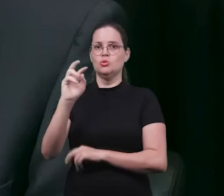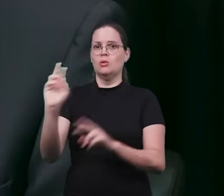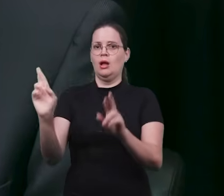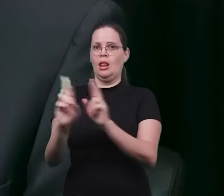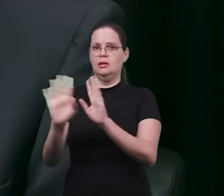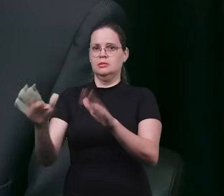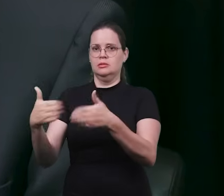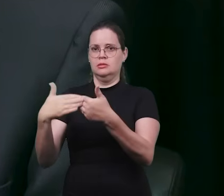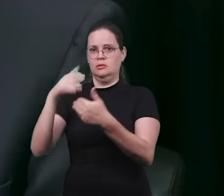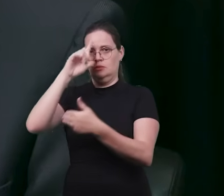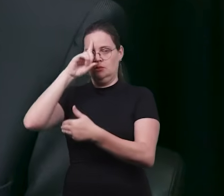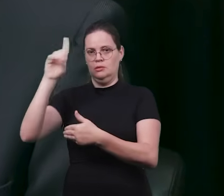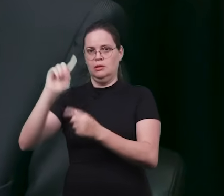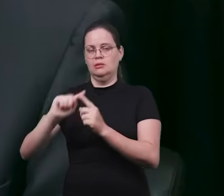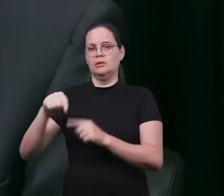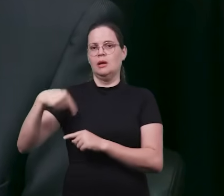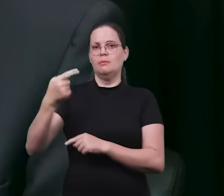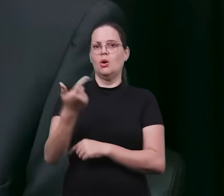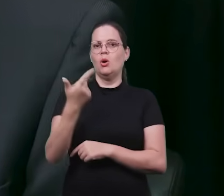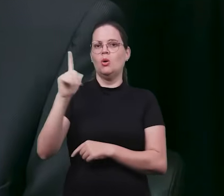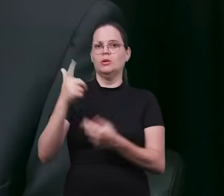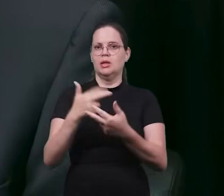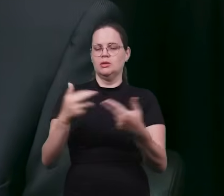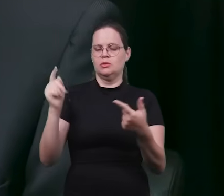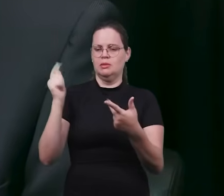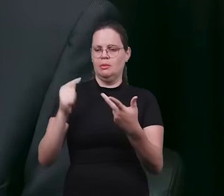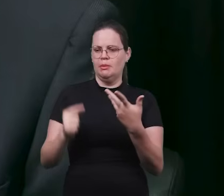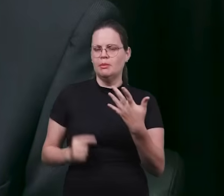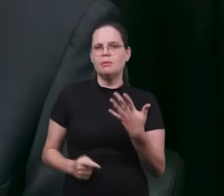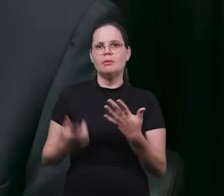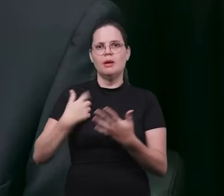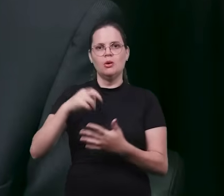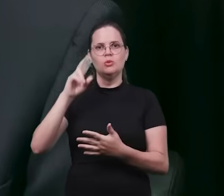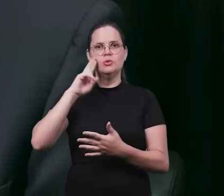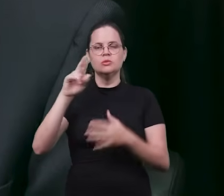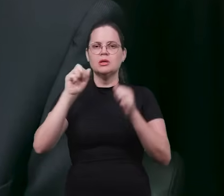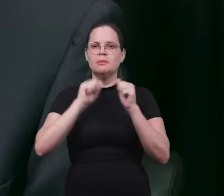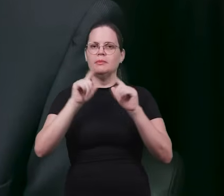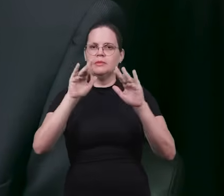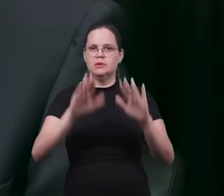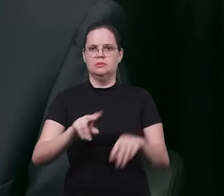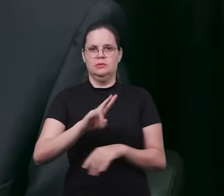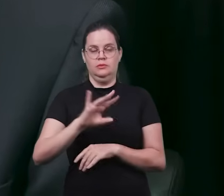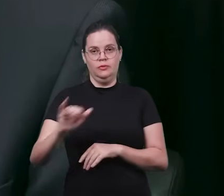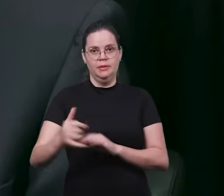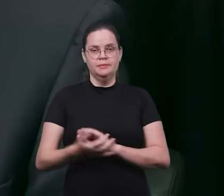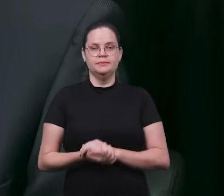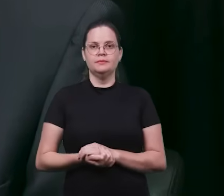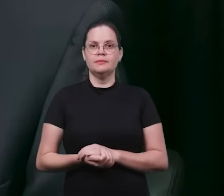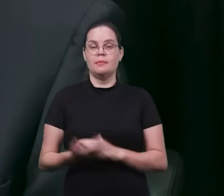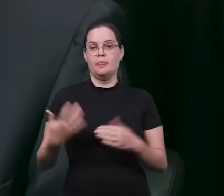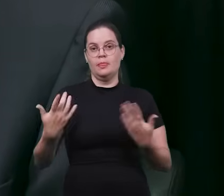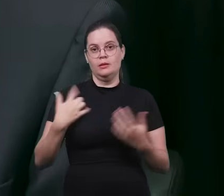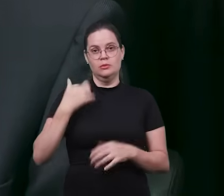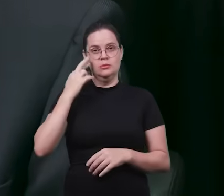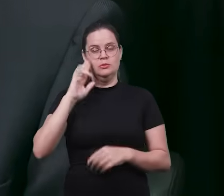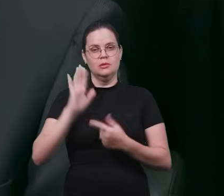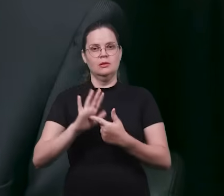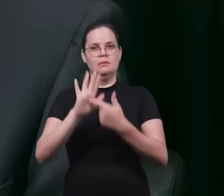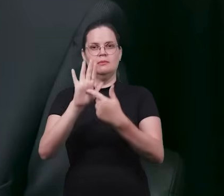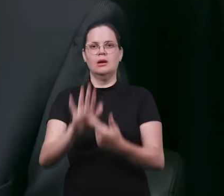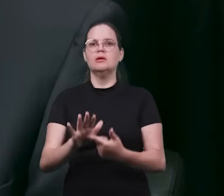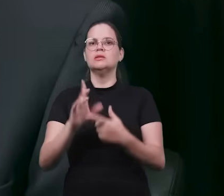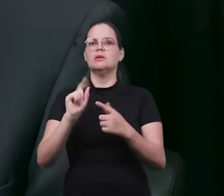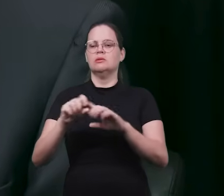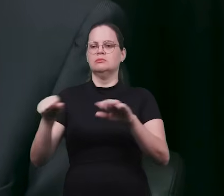ser acrescentadas. As demais coisas, elas serão acrescentadas. Então o Senhor apresenta ali a necessidade de um